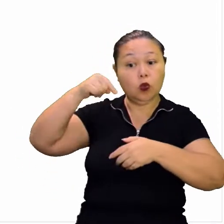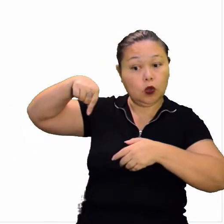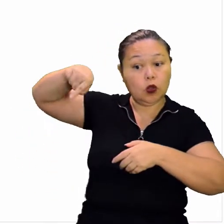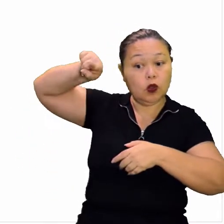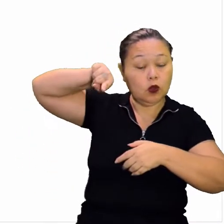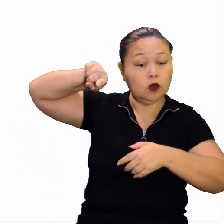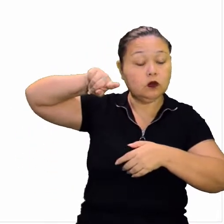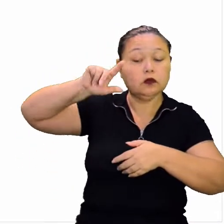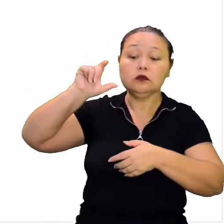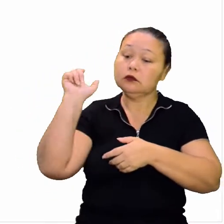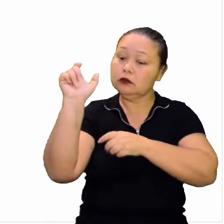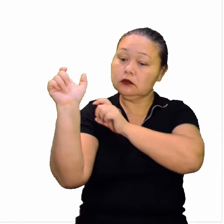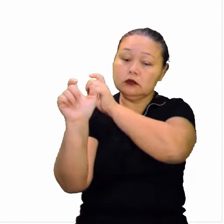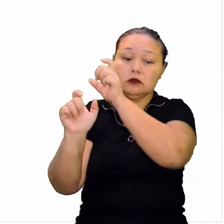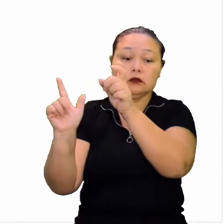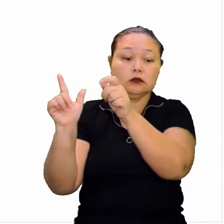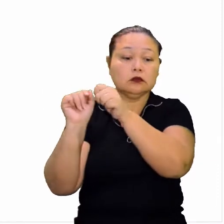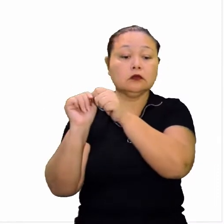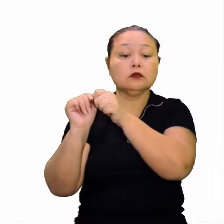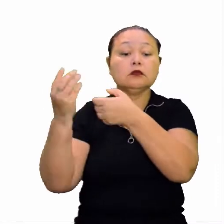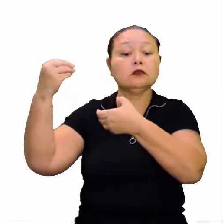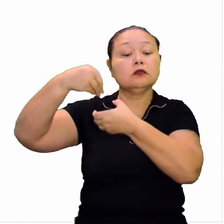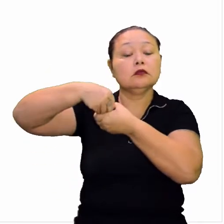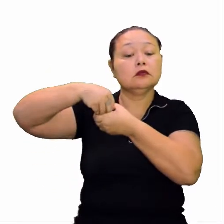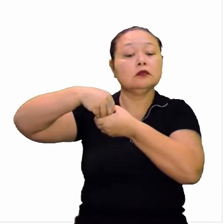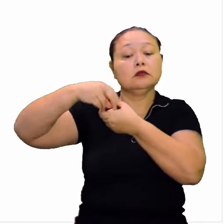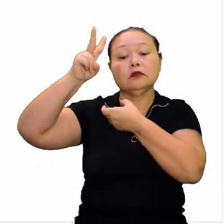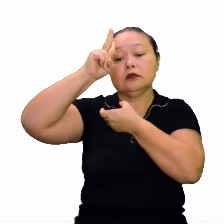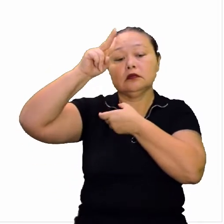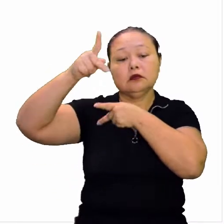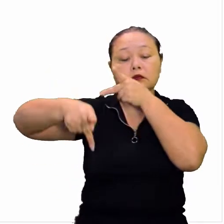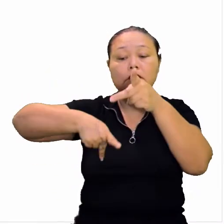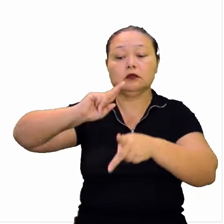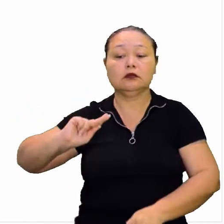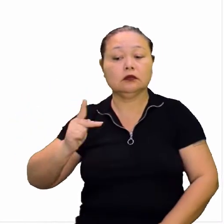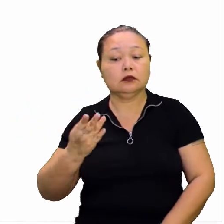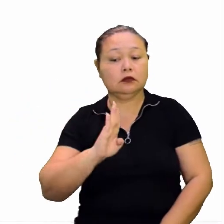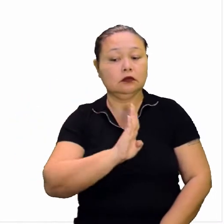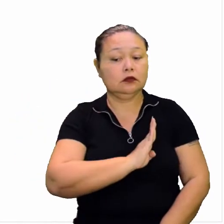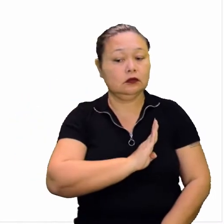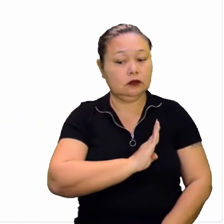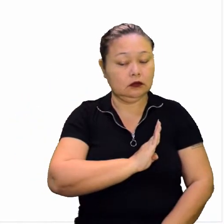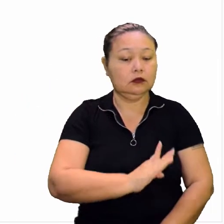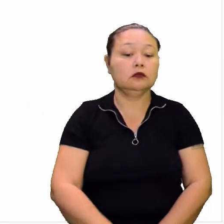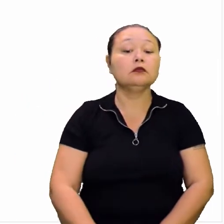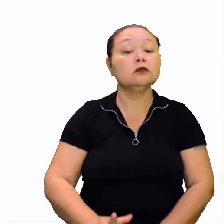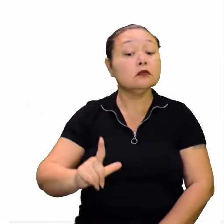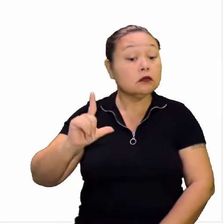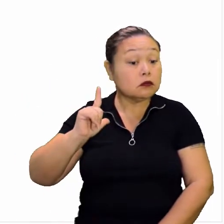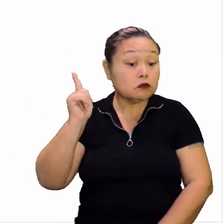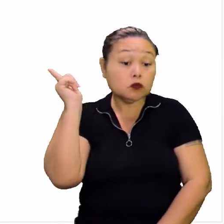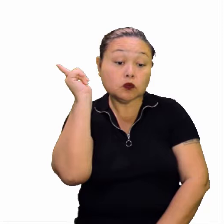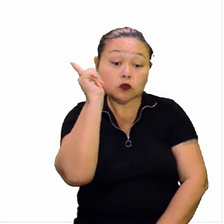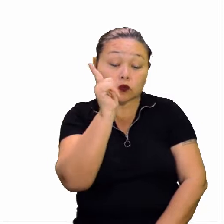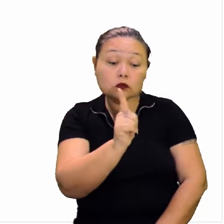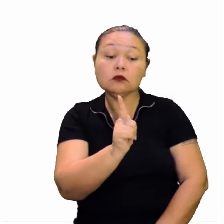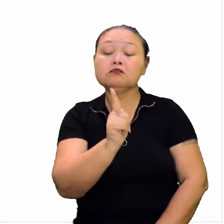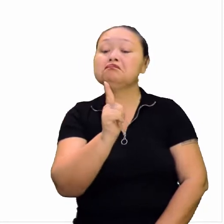isso que eu falei para vocês agora, fazem parte da história do povo hebreu, que